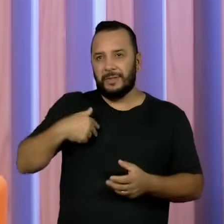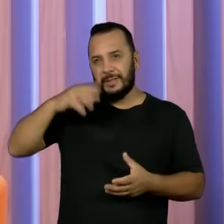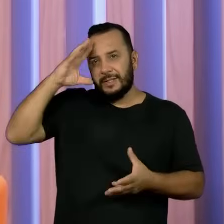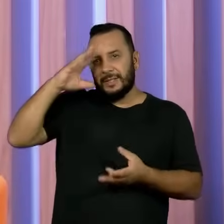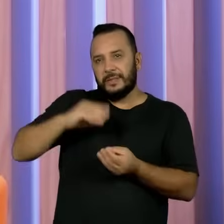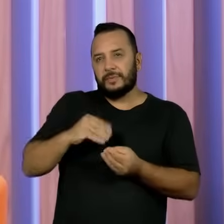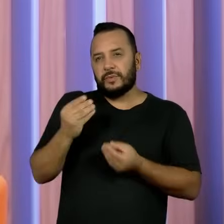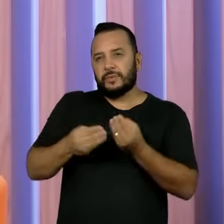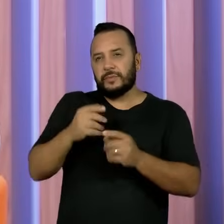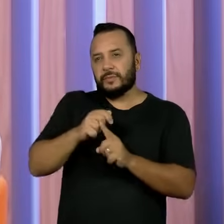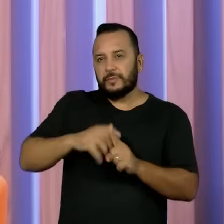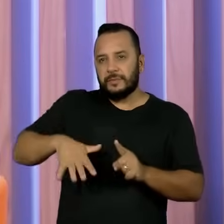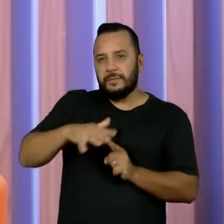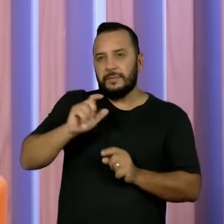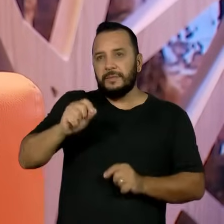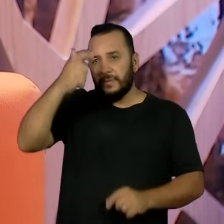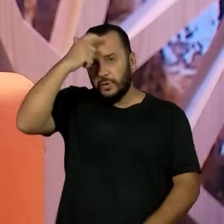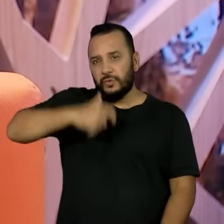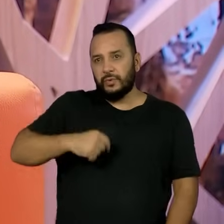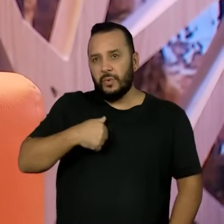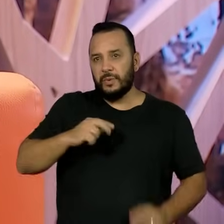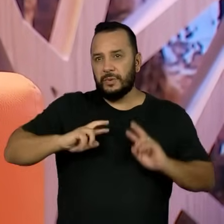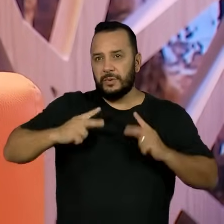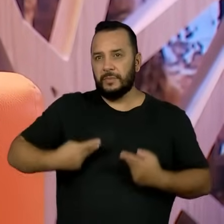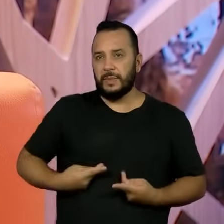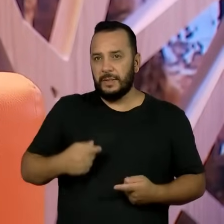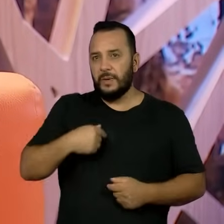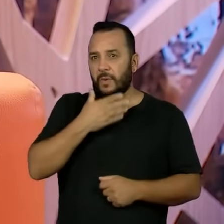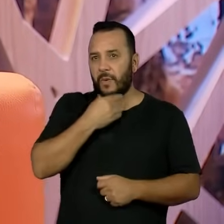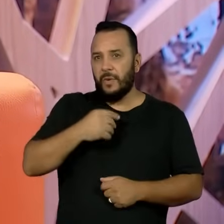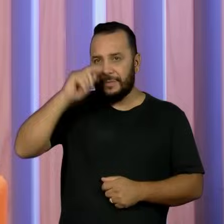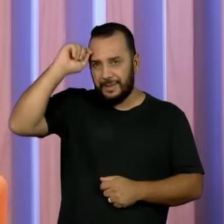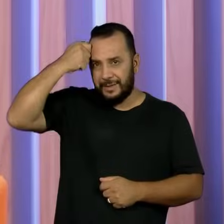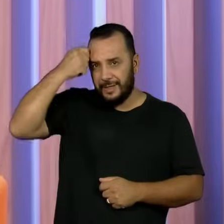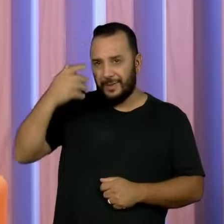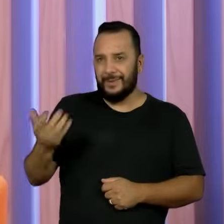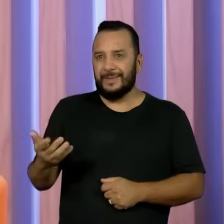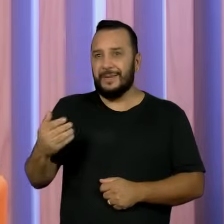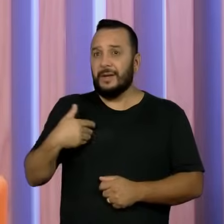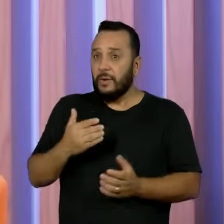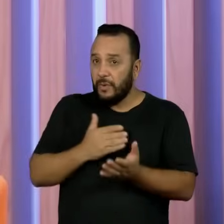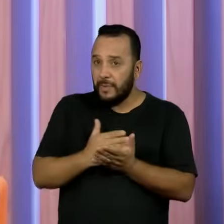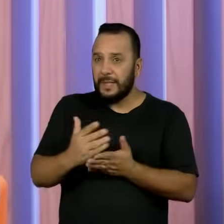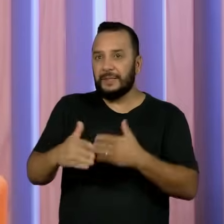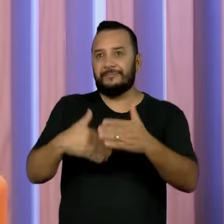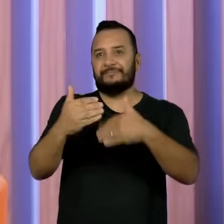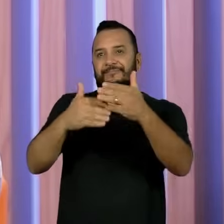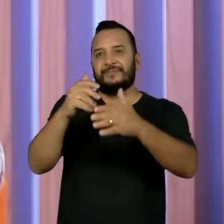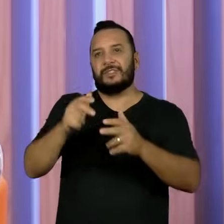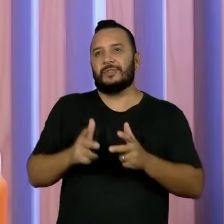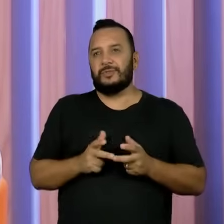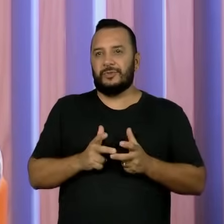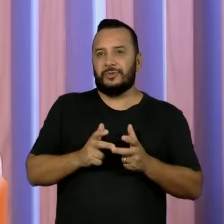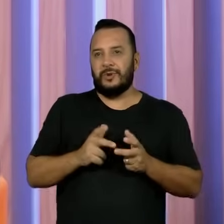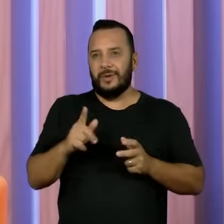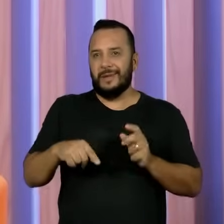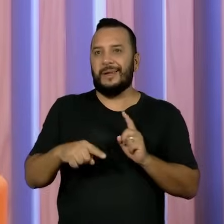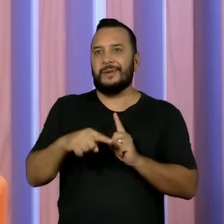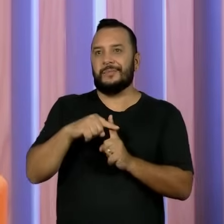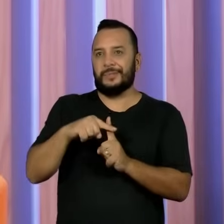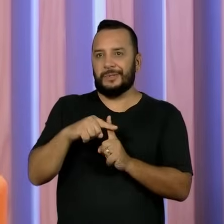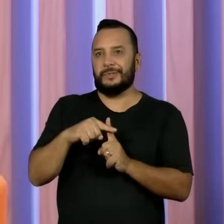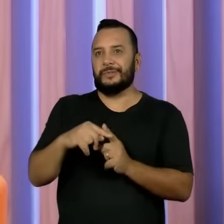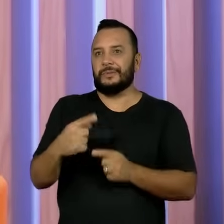a minha sociedade, quem eu sou enquanto ser humano, como homem negro, e aí eu comecei a implementar isso nos jogos. E tem sido muito positivo, porque